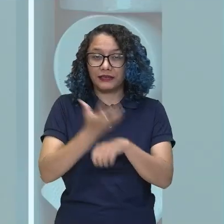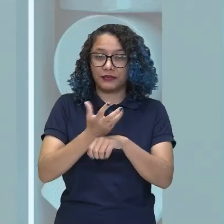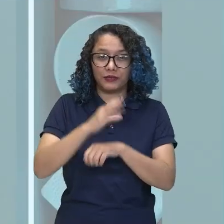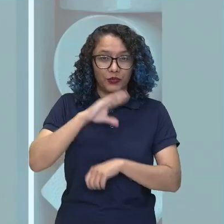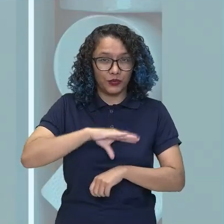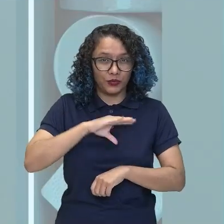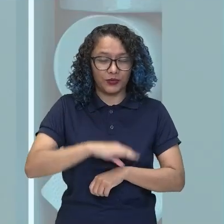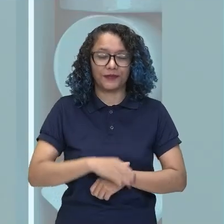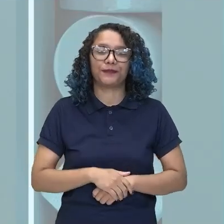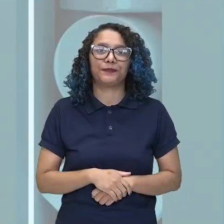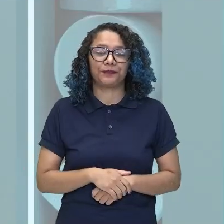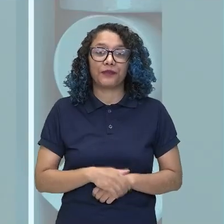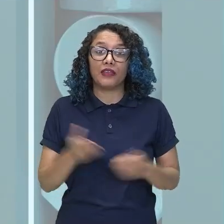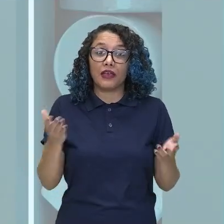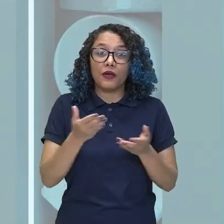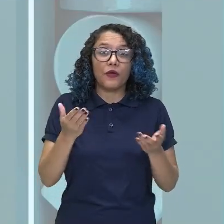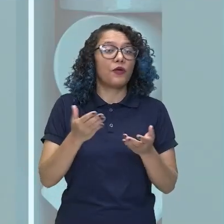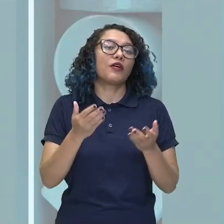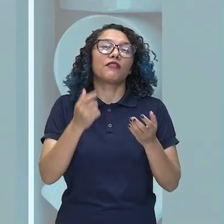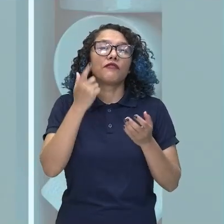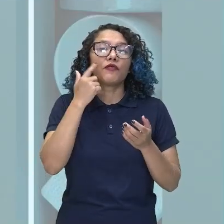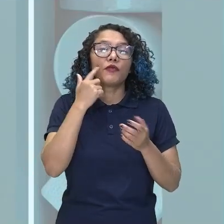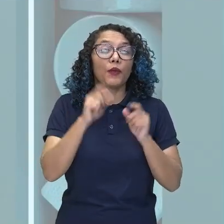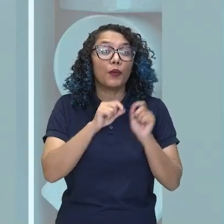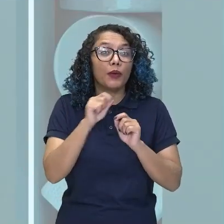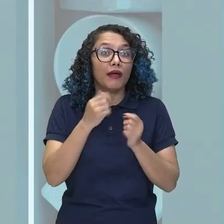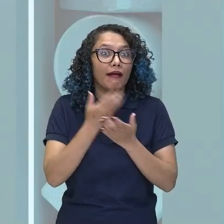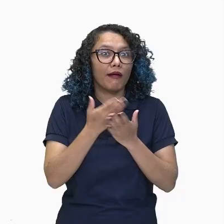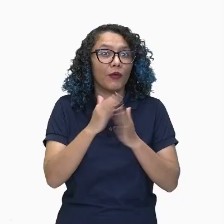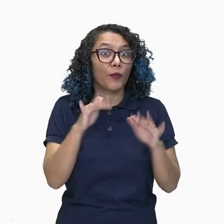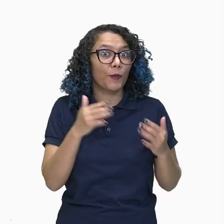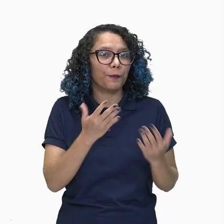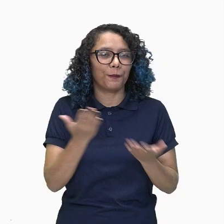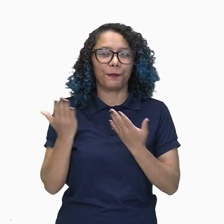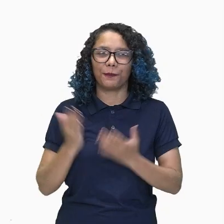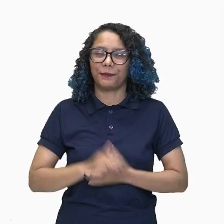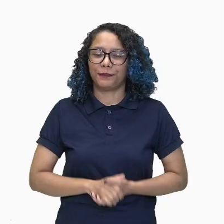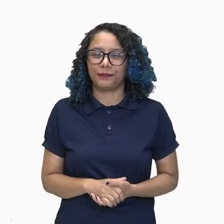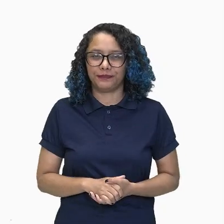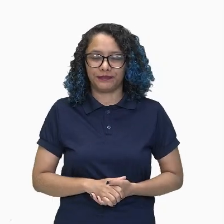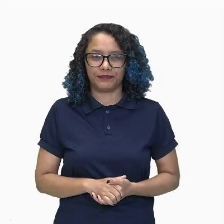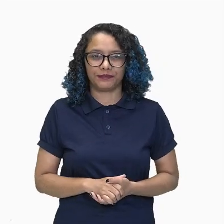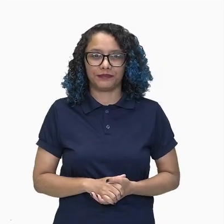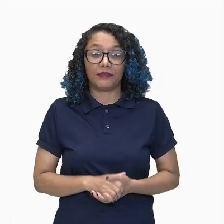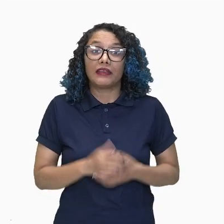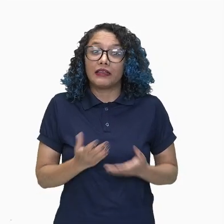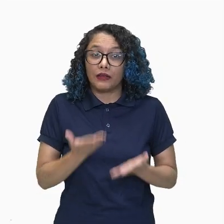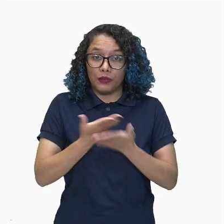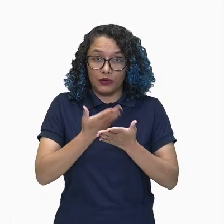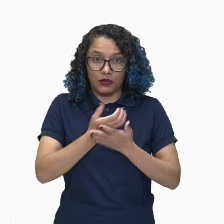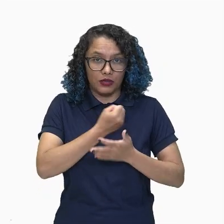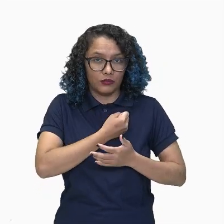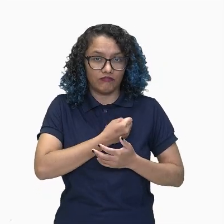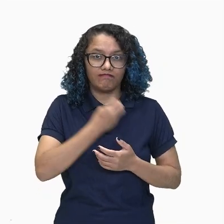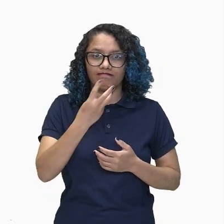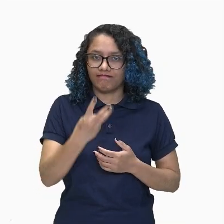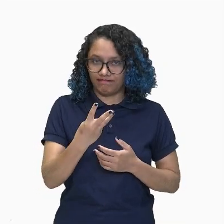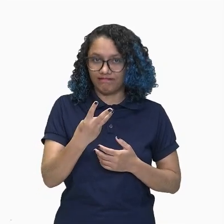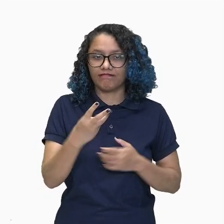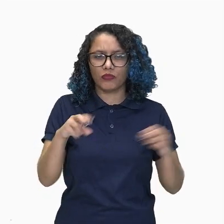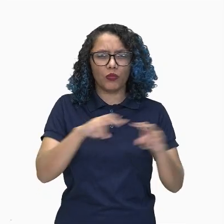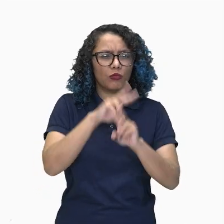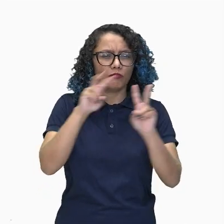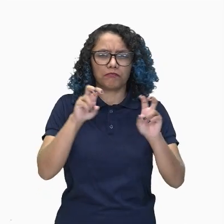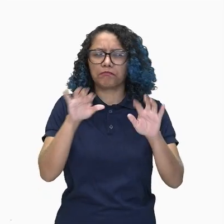Portuguesa. Vamos conhecer a nossa aula de hoje. Temos aí a aula de número 3, o